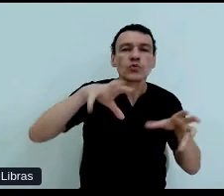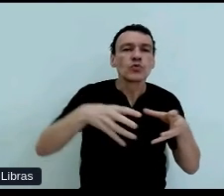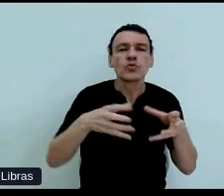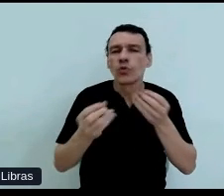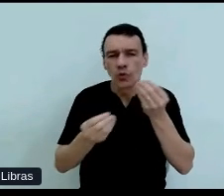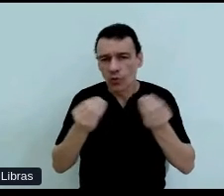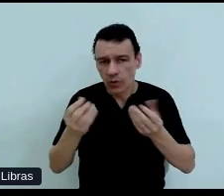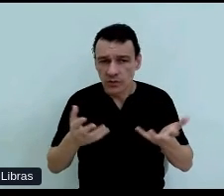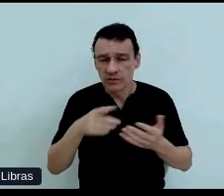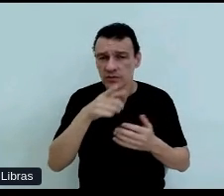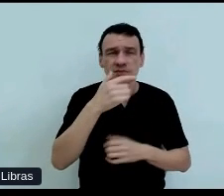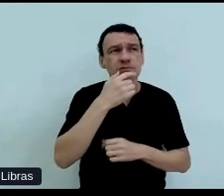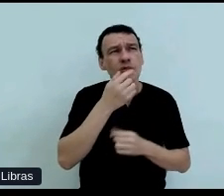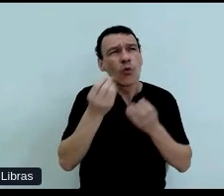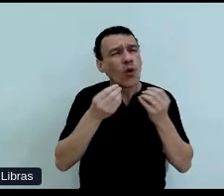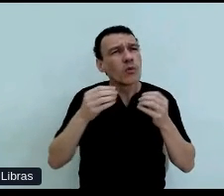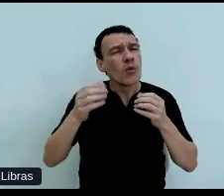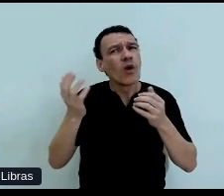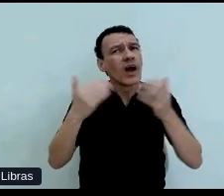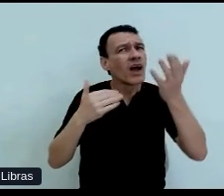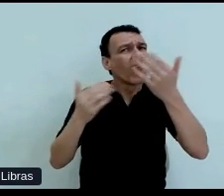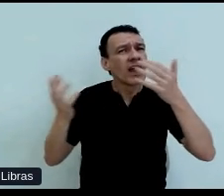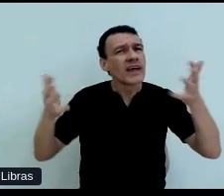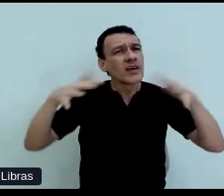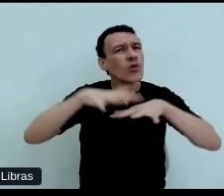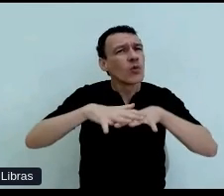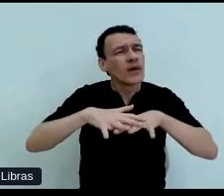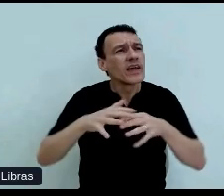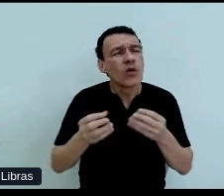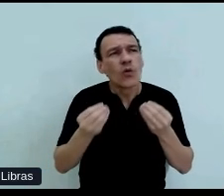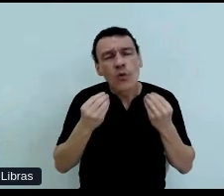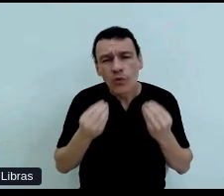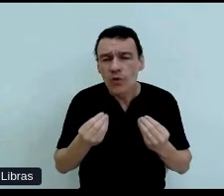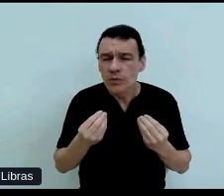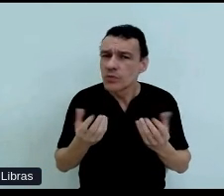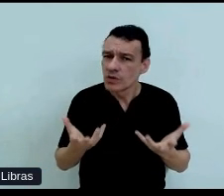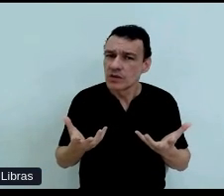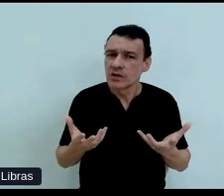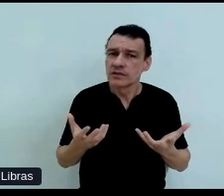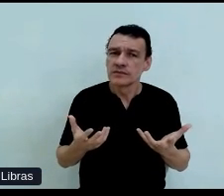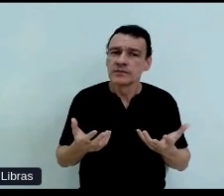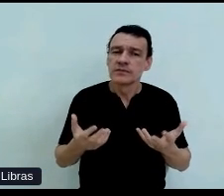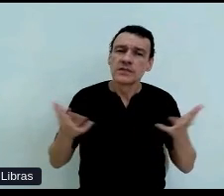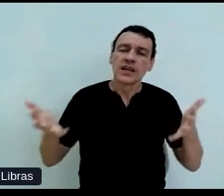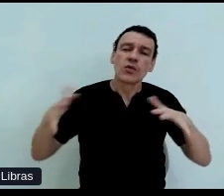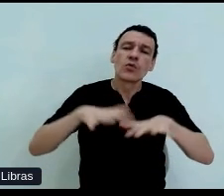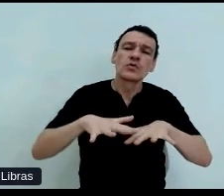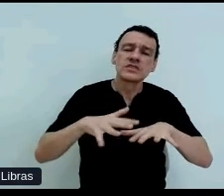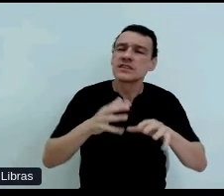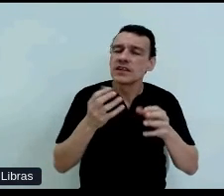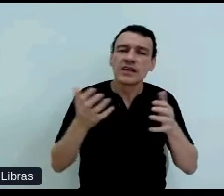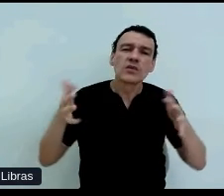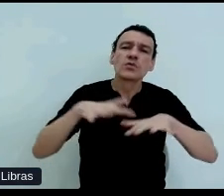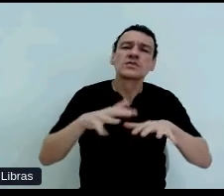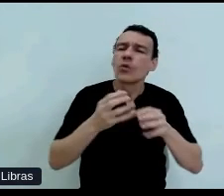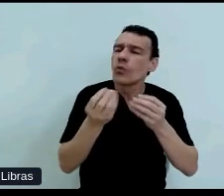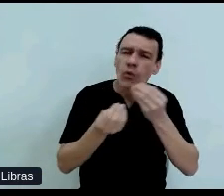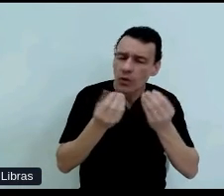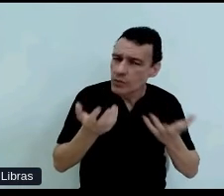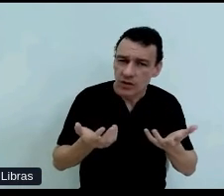deficiência. Mas como incluir a todas as pessoas, todas, todes e todos? Como fazer